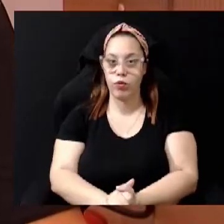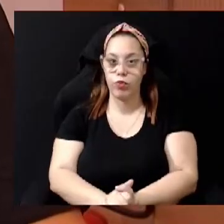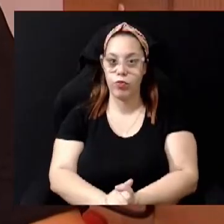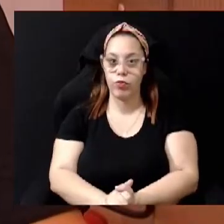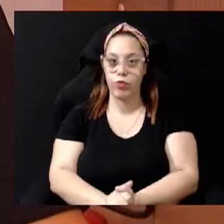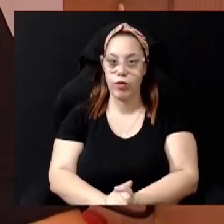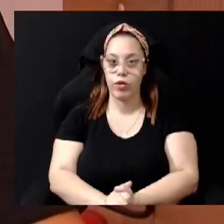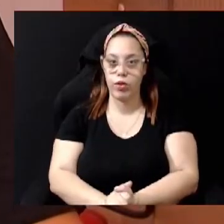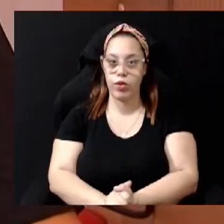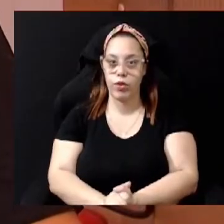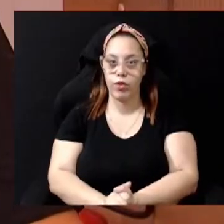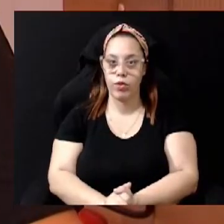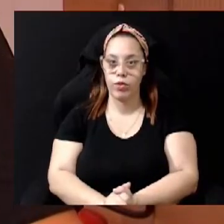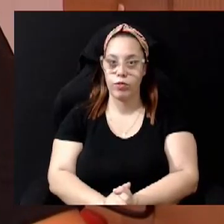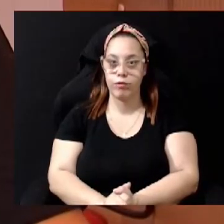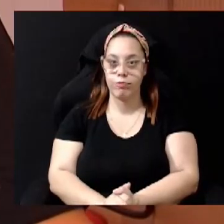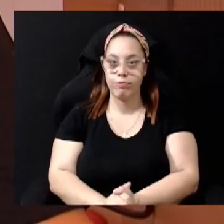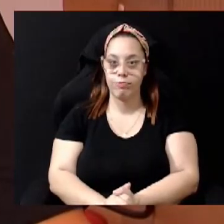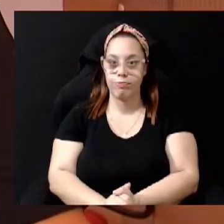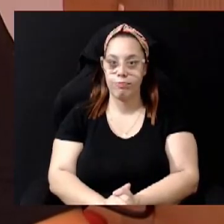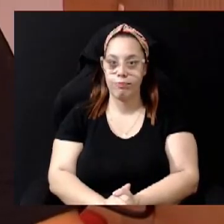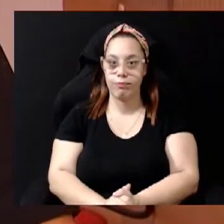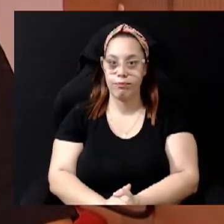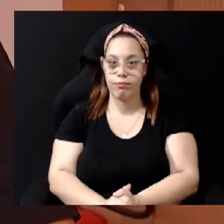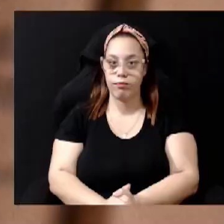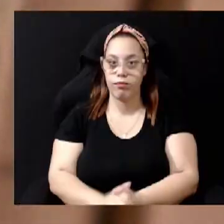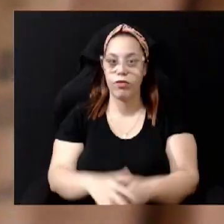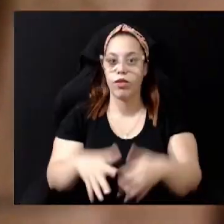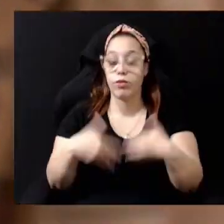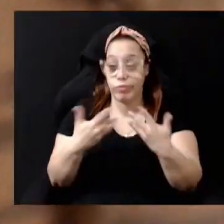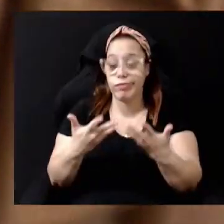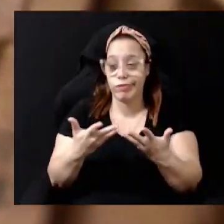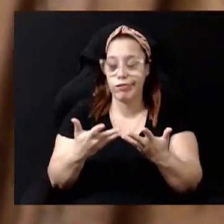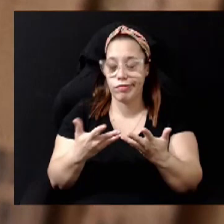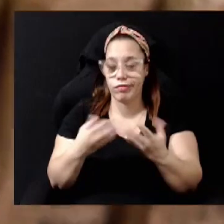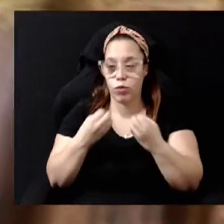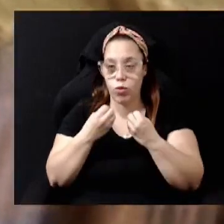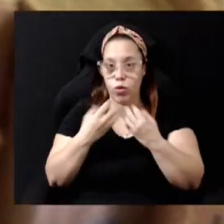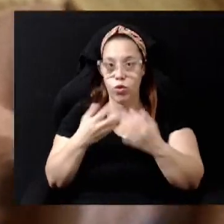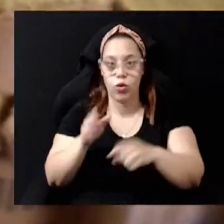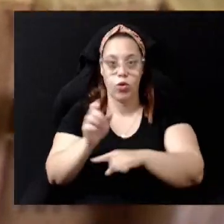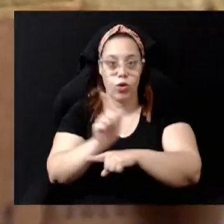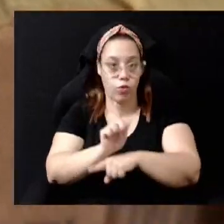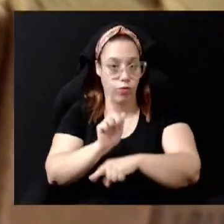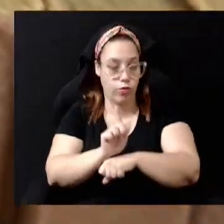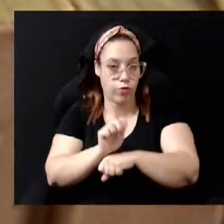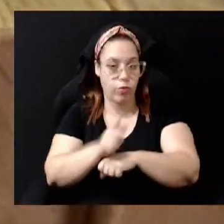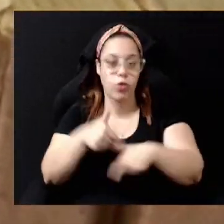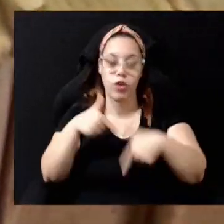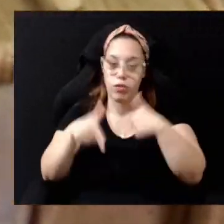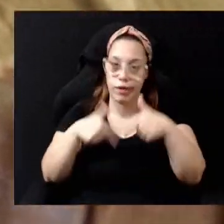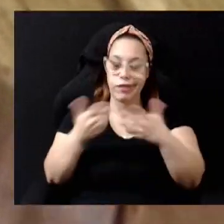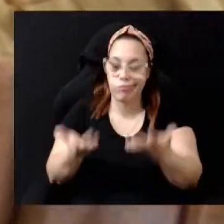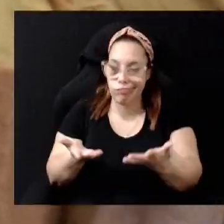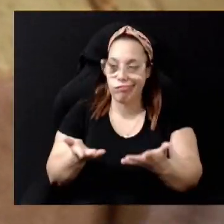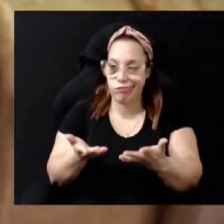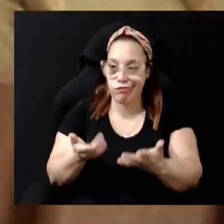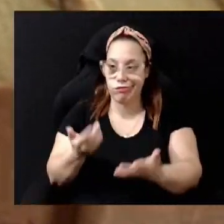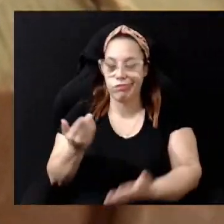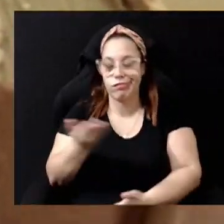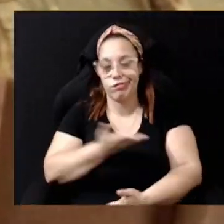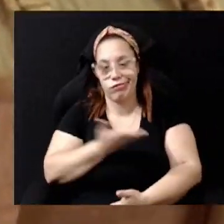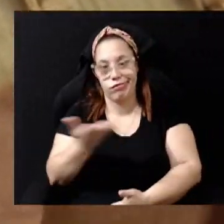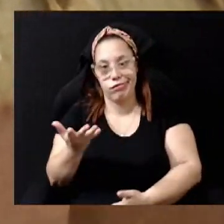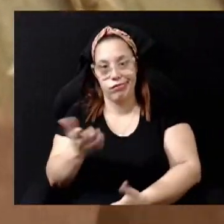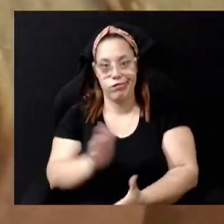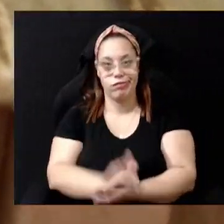com cinema. Eu decidi fazer um documentário sobre ele, que juntava duas coisas, a minha formação e o meu trabalho, né, que é cinema. Aí ele era um cara polivalente, ele era um